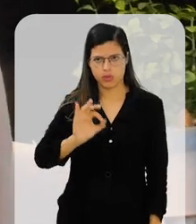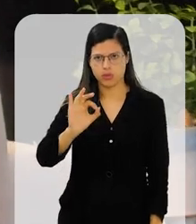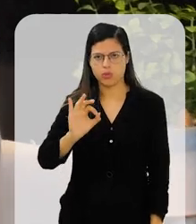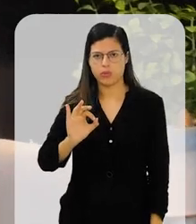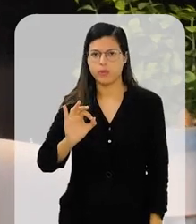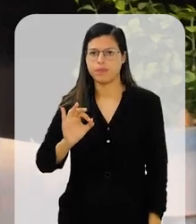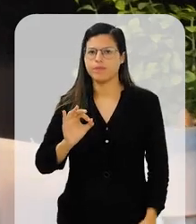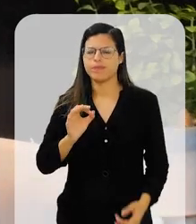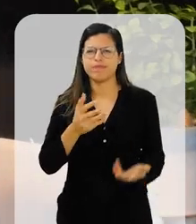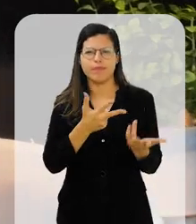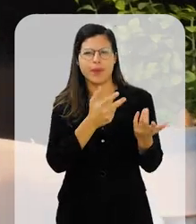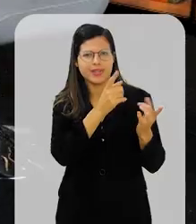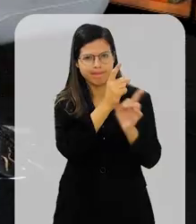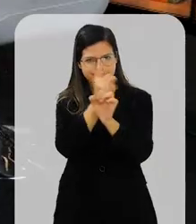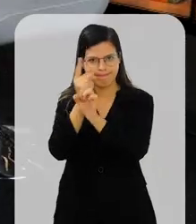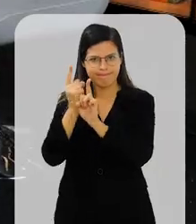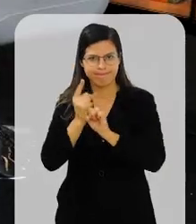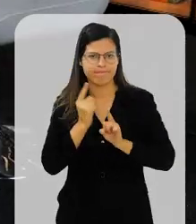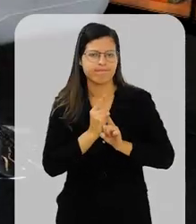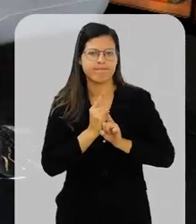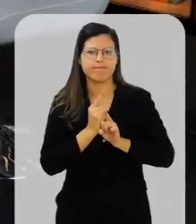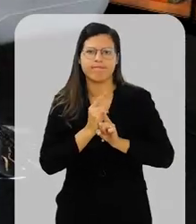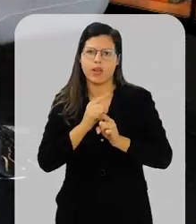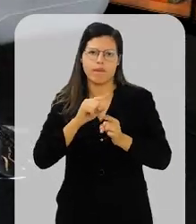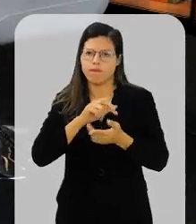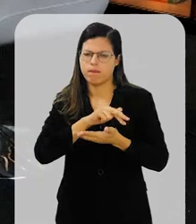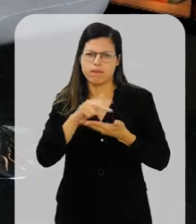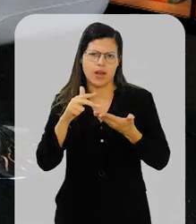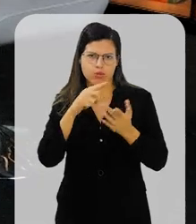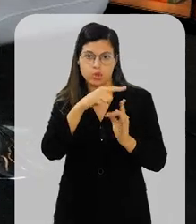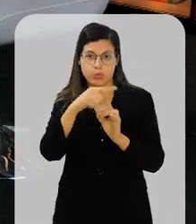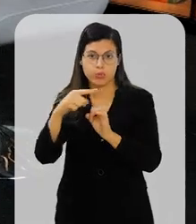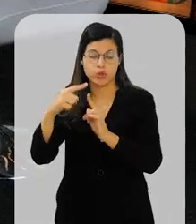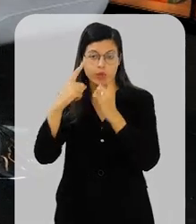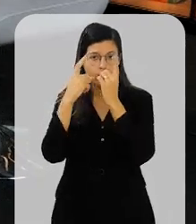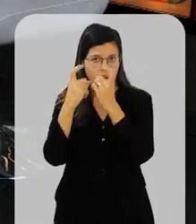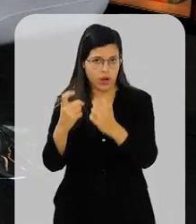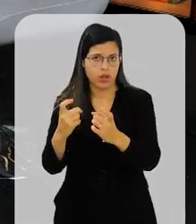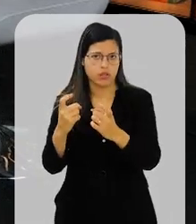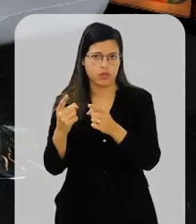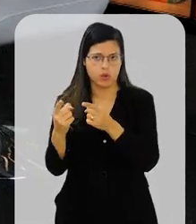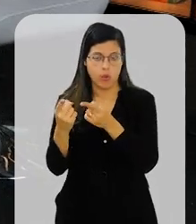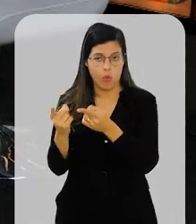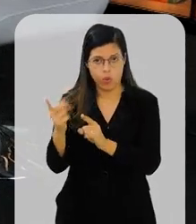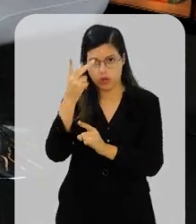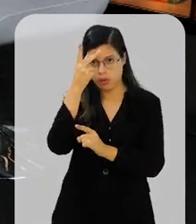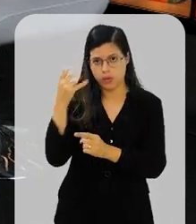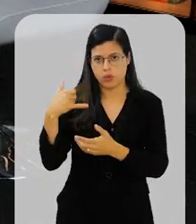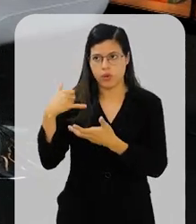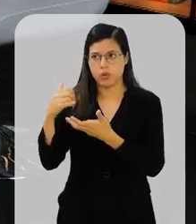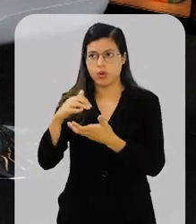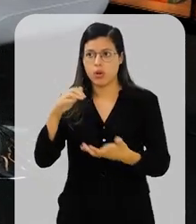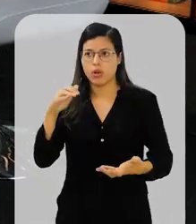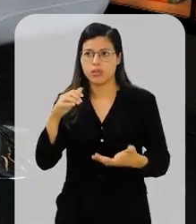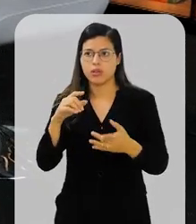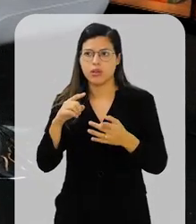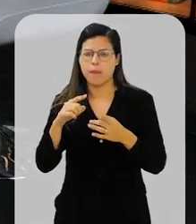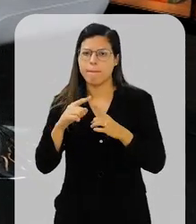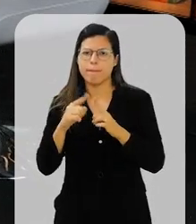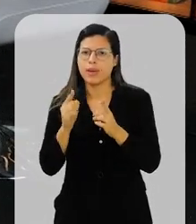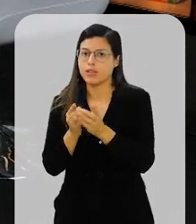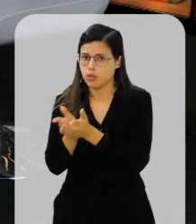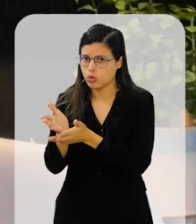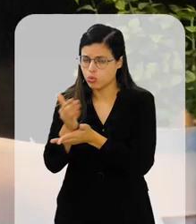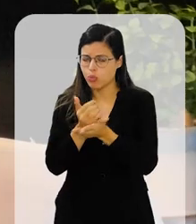5,72%. Então, a gente identifica que tem diversos tipos de violência acerca da pessoa idosa. Mas os